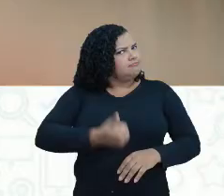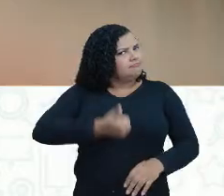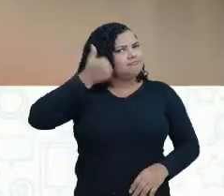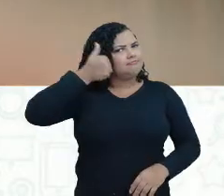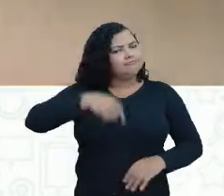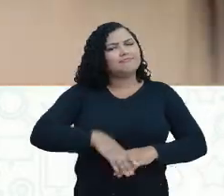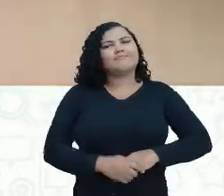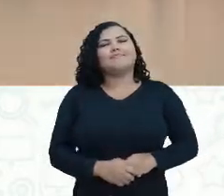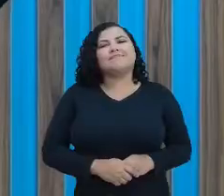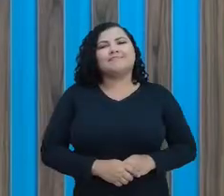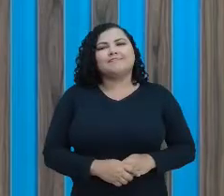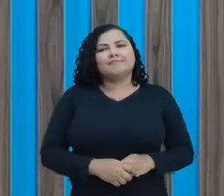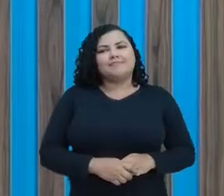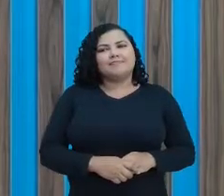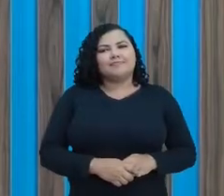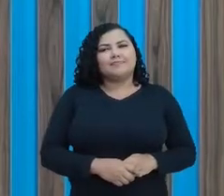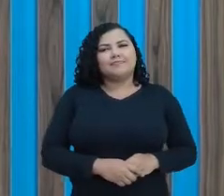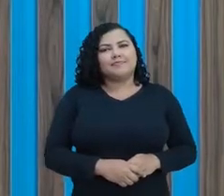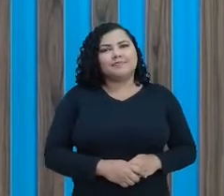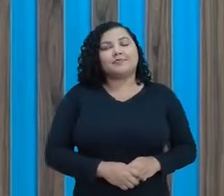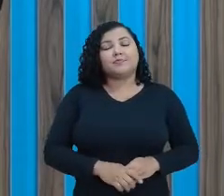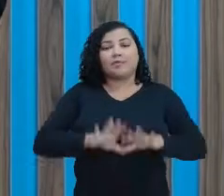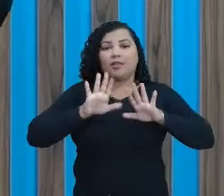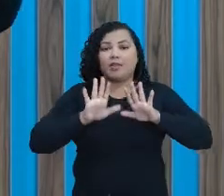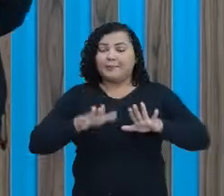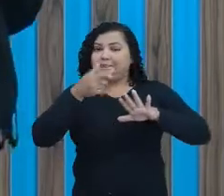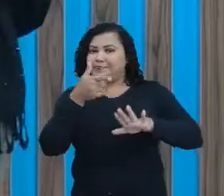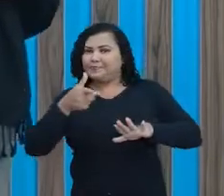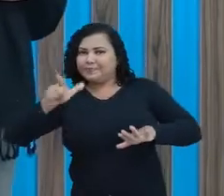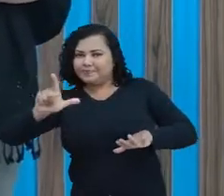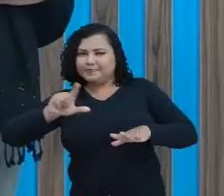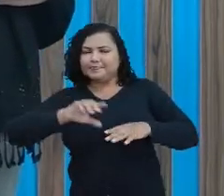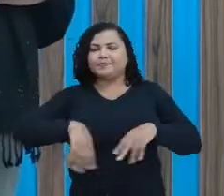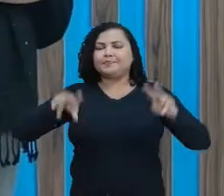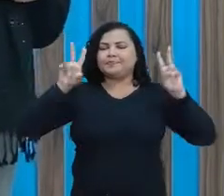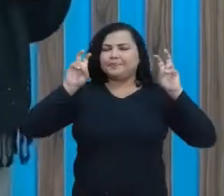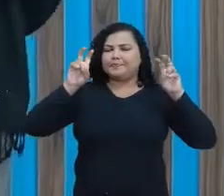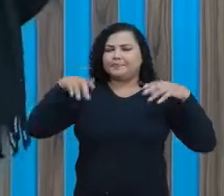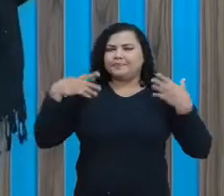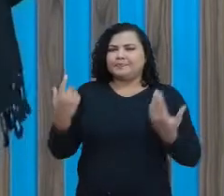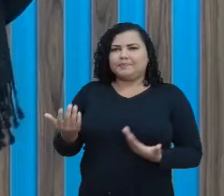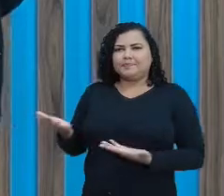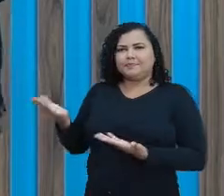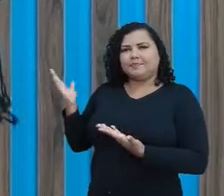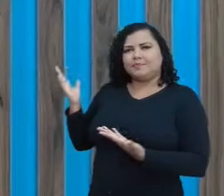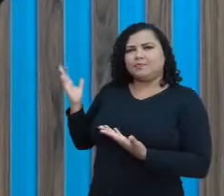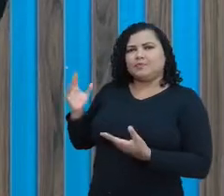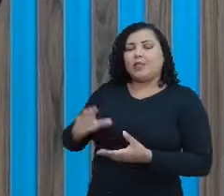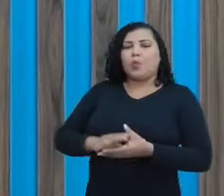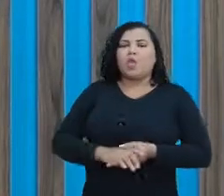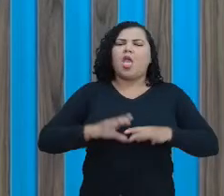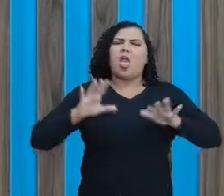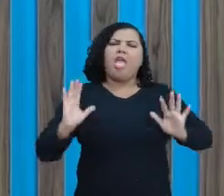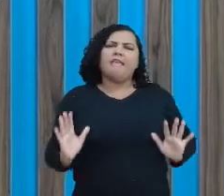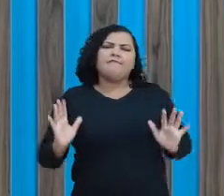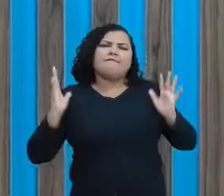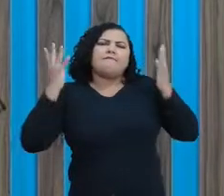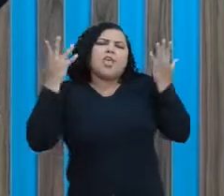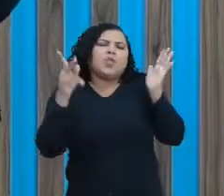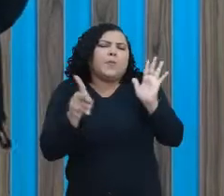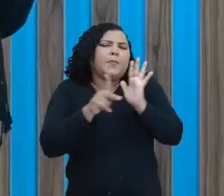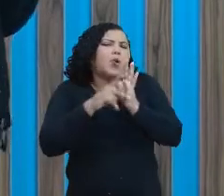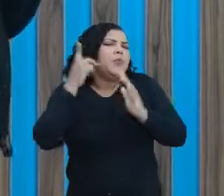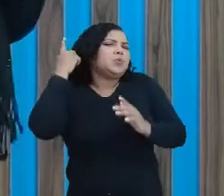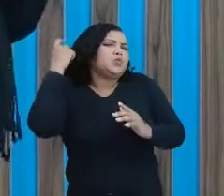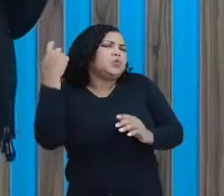inclusive. Então, outra coisa que o Schaeffer trouxe, outro termo, é evento sonoro. Né? O que é